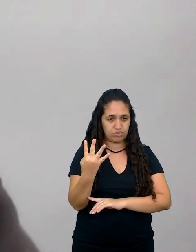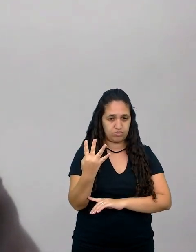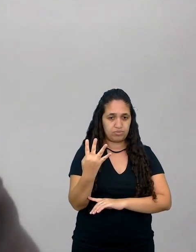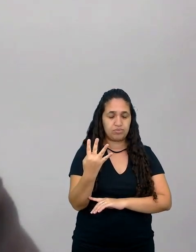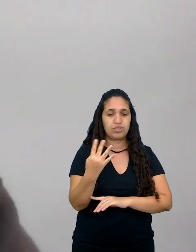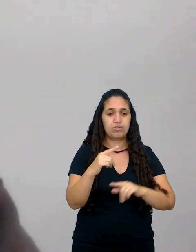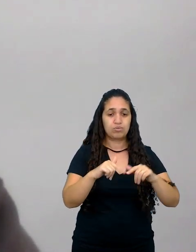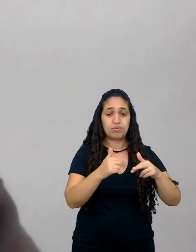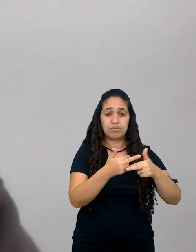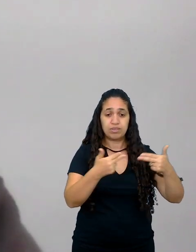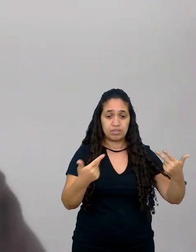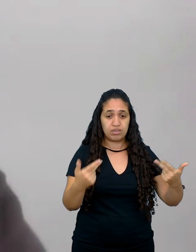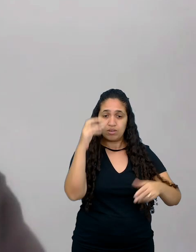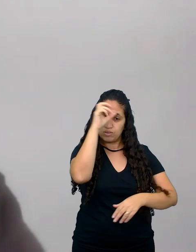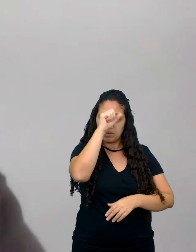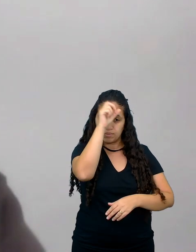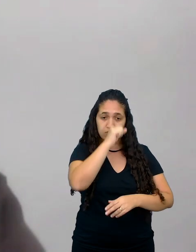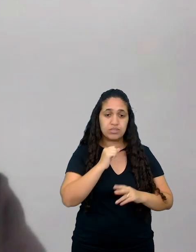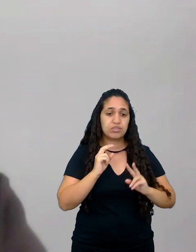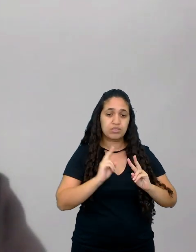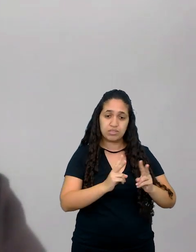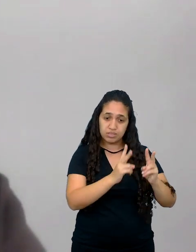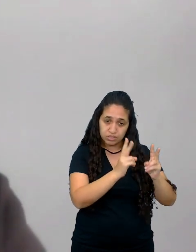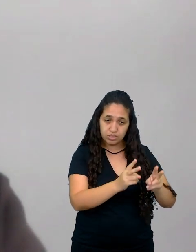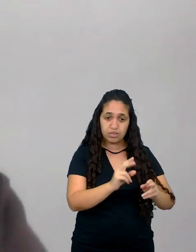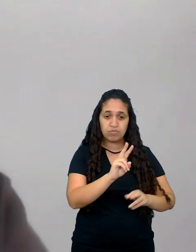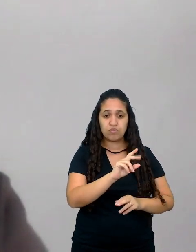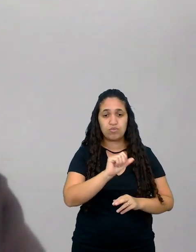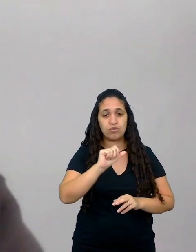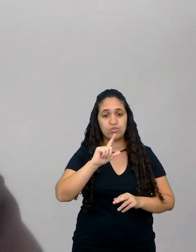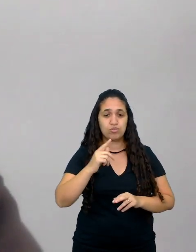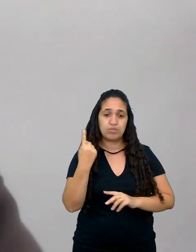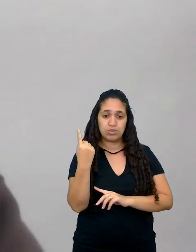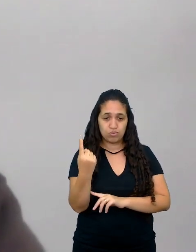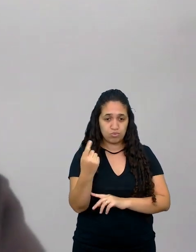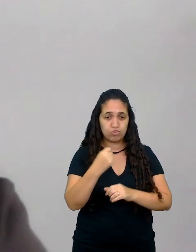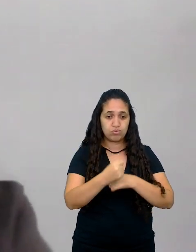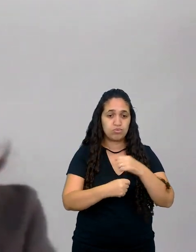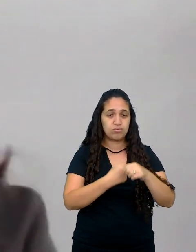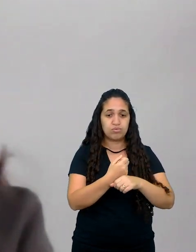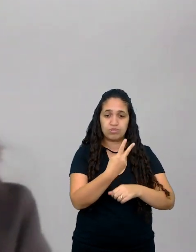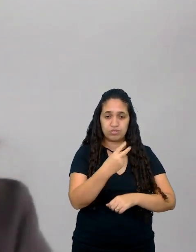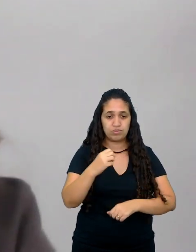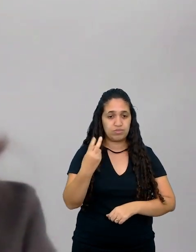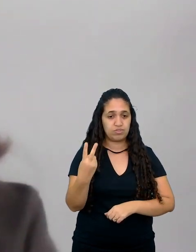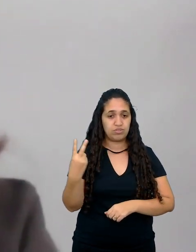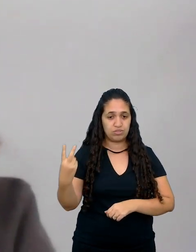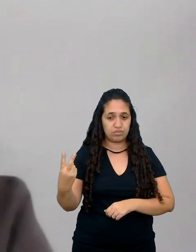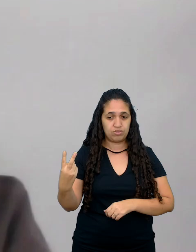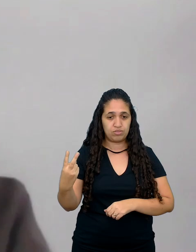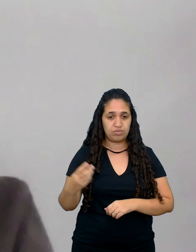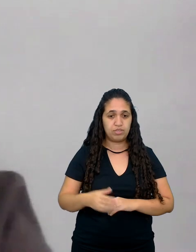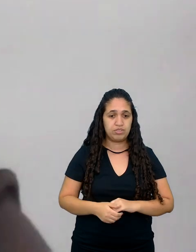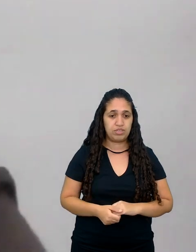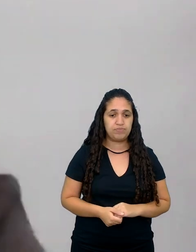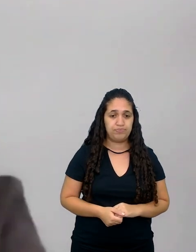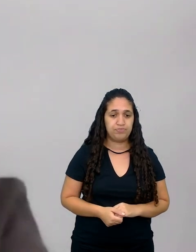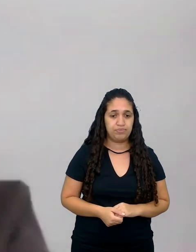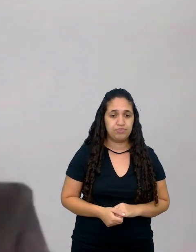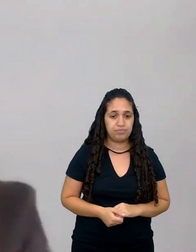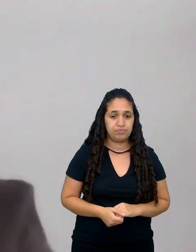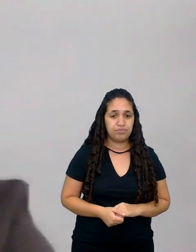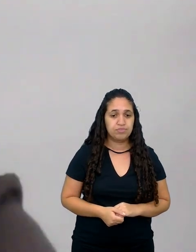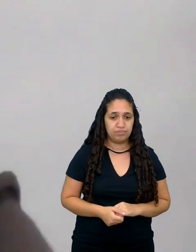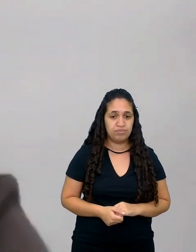material Aprender Sempre, volume 1 de 2022. Se você tem